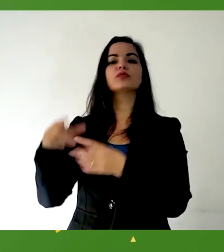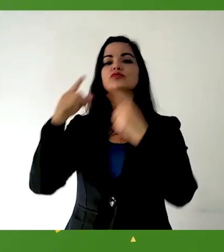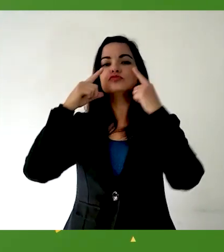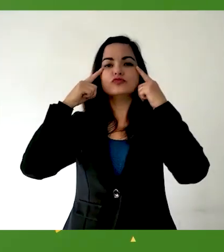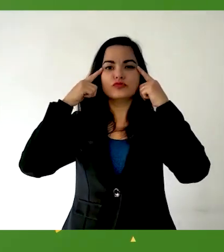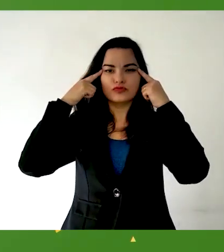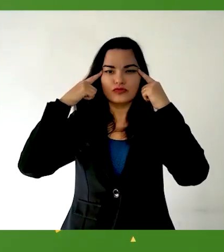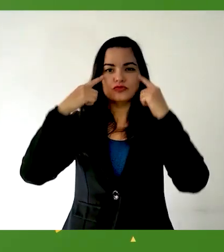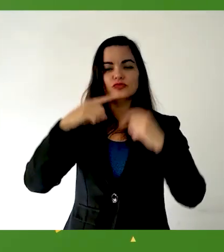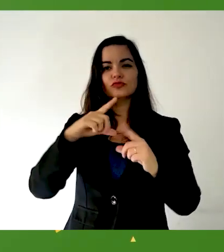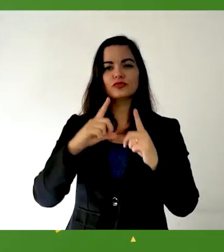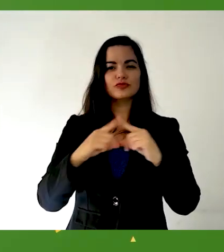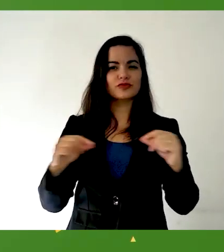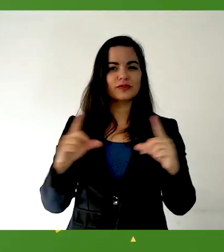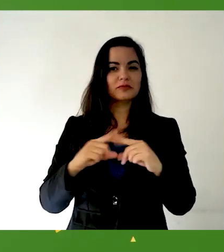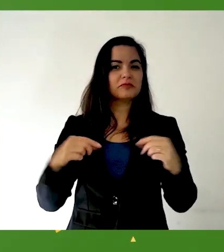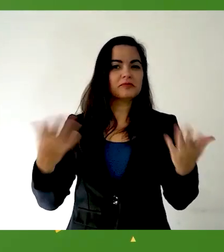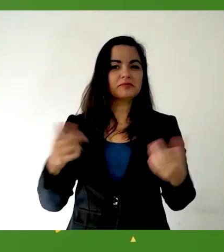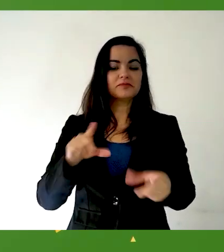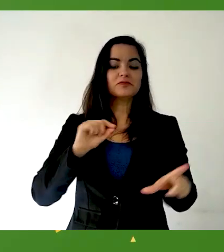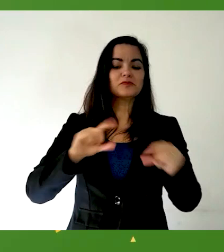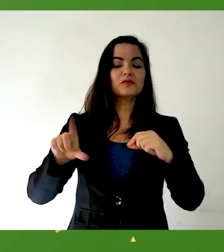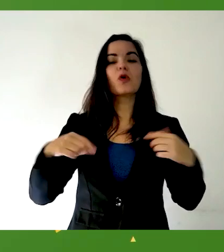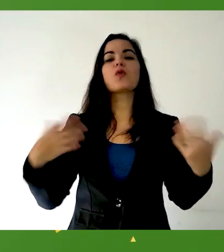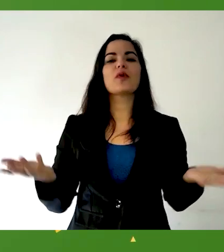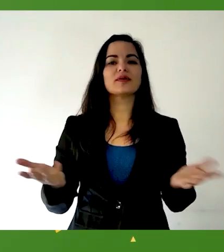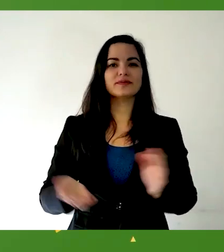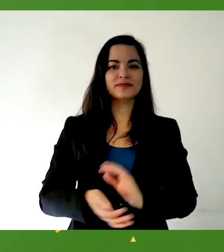Qual você escolhe?